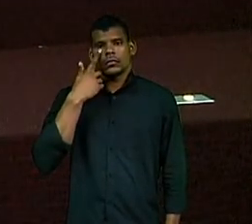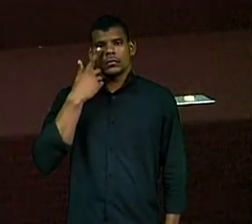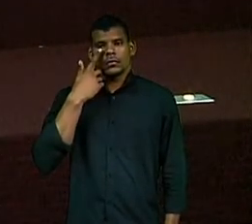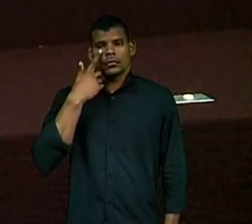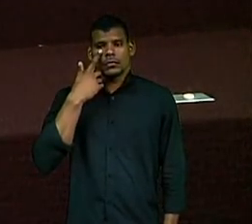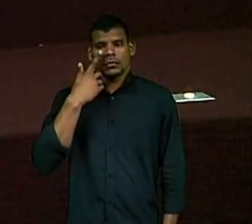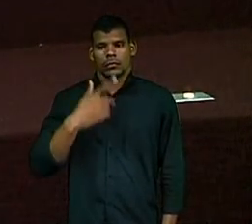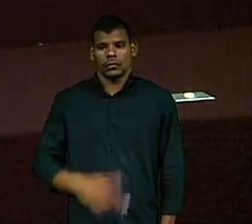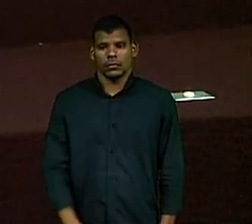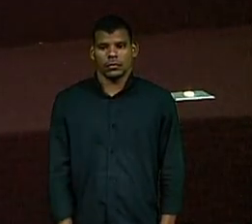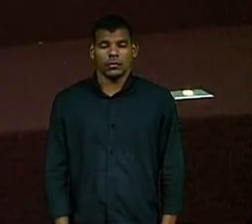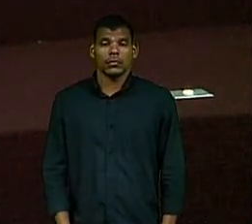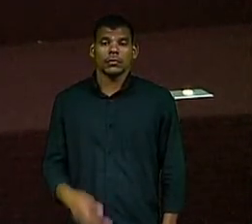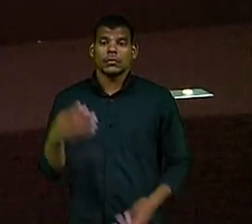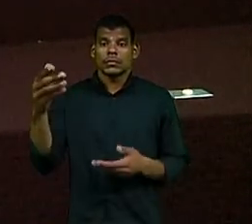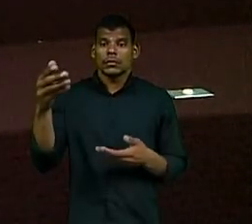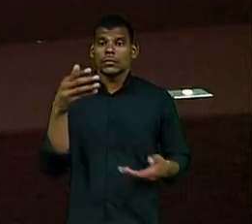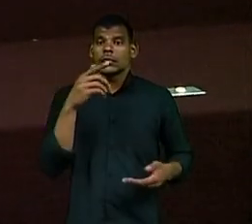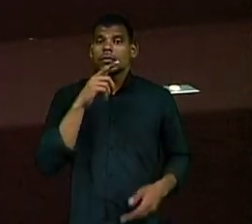s